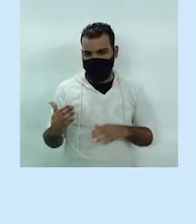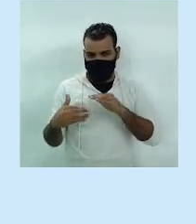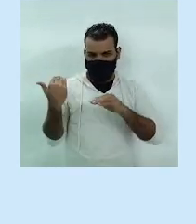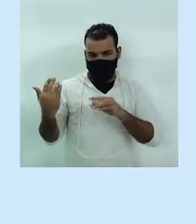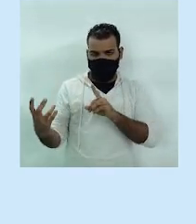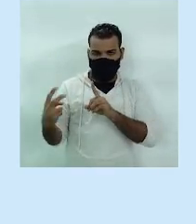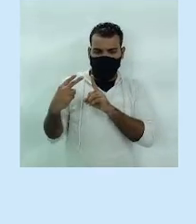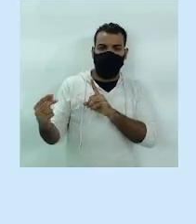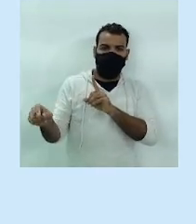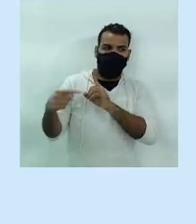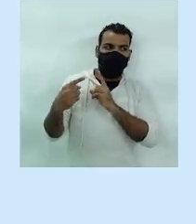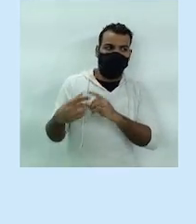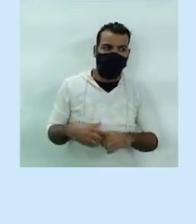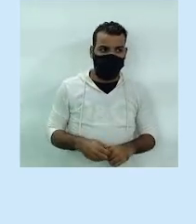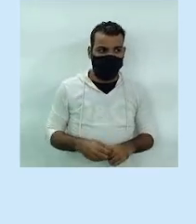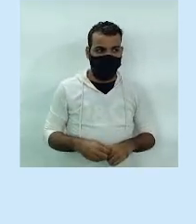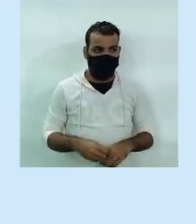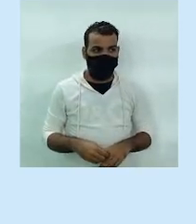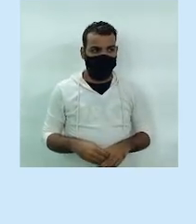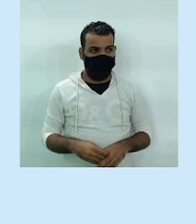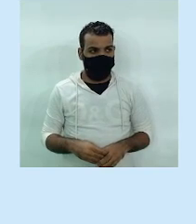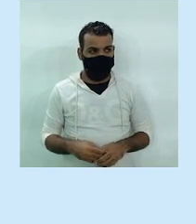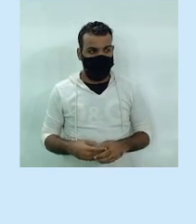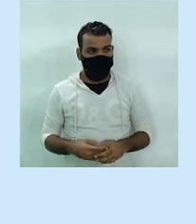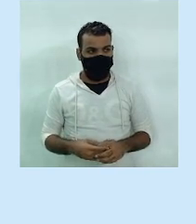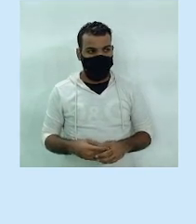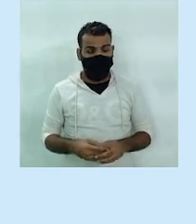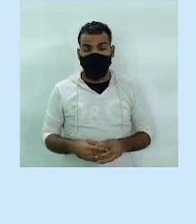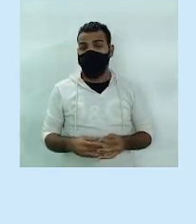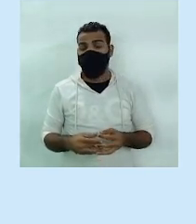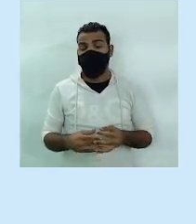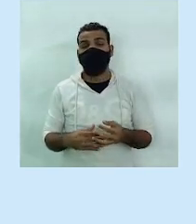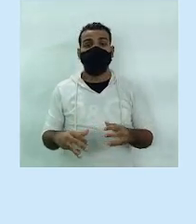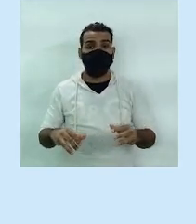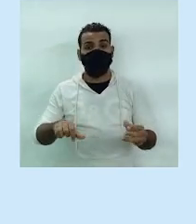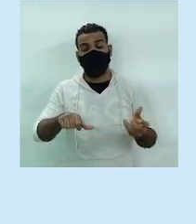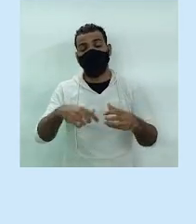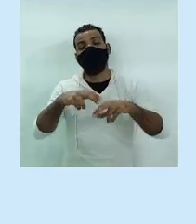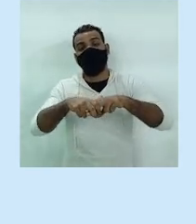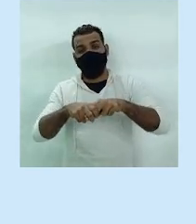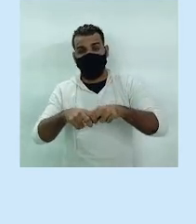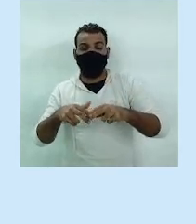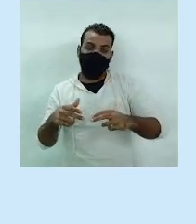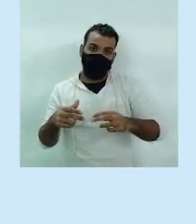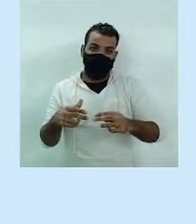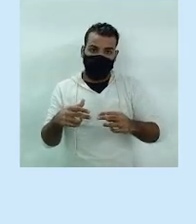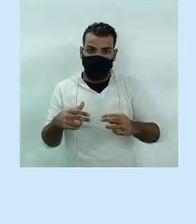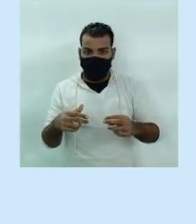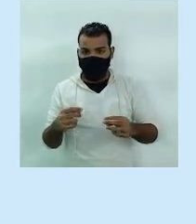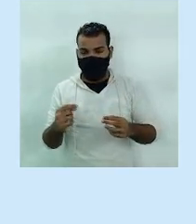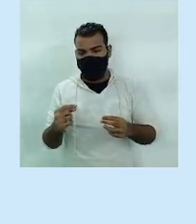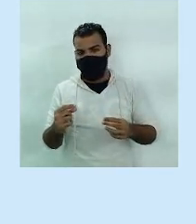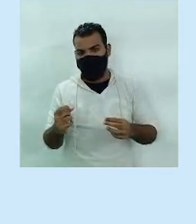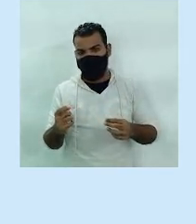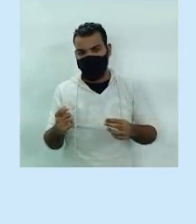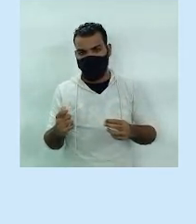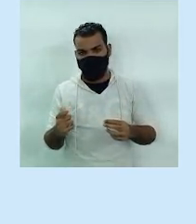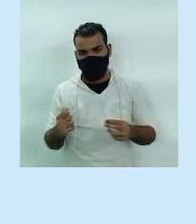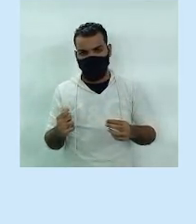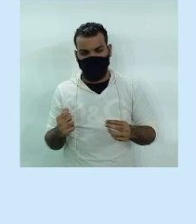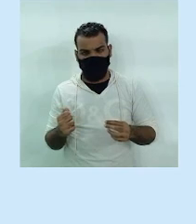divinas, mas múltiplos santos pelo avesso. Né? Então, de acordo com o autor,